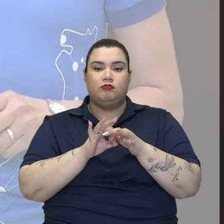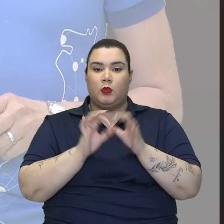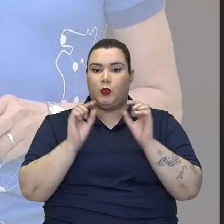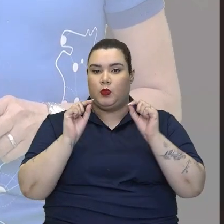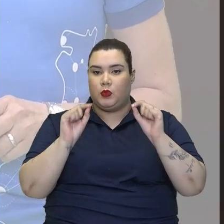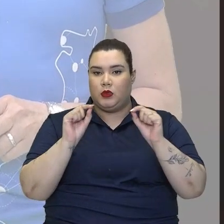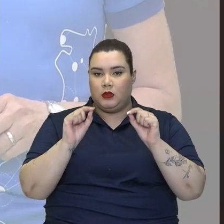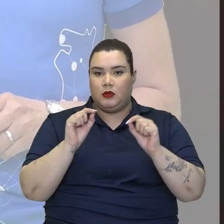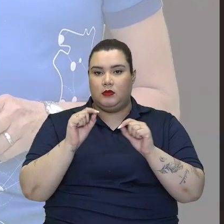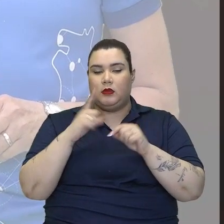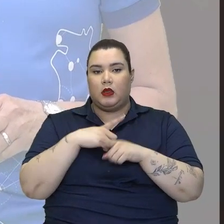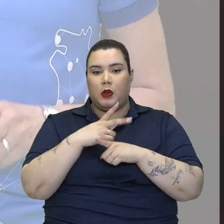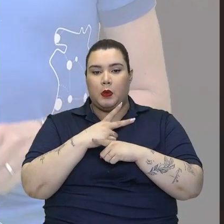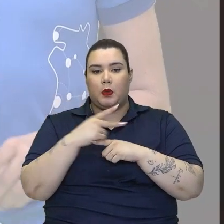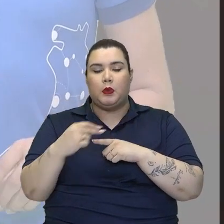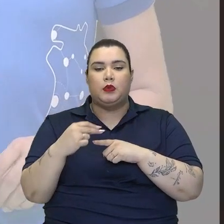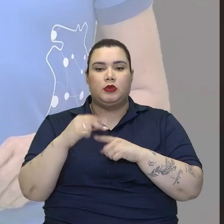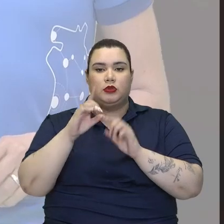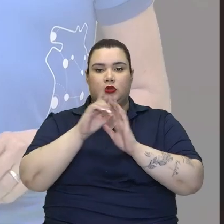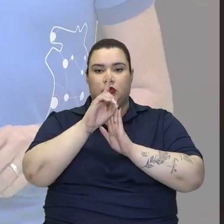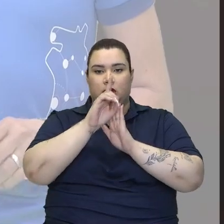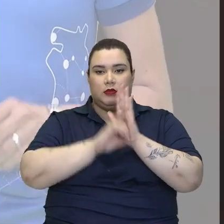à conquista de direitos de